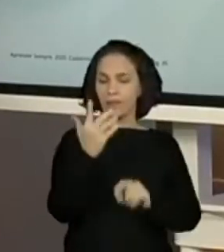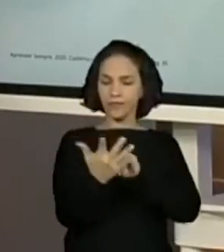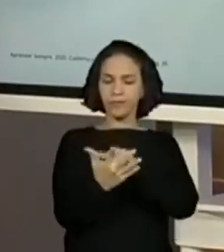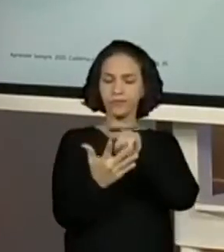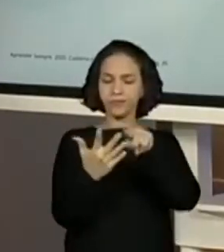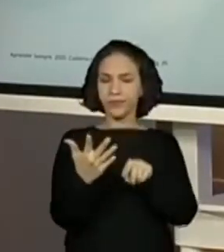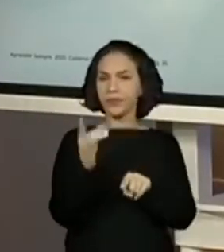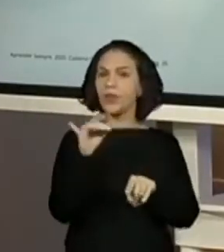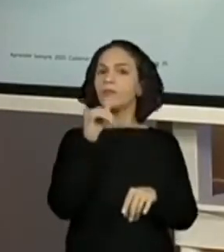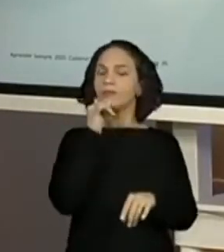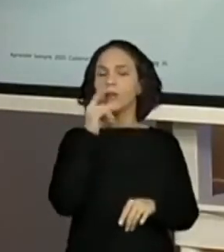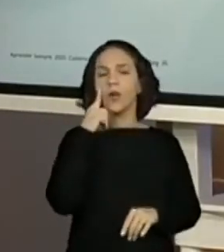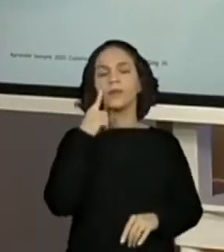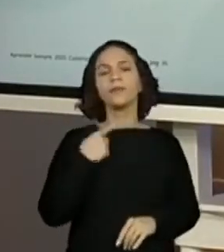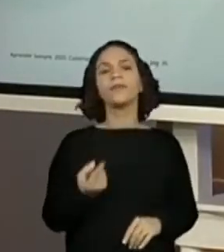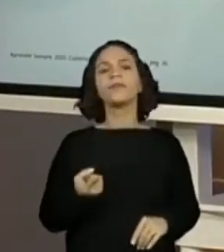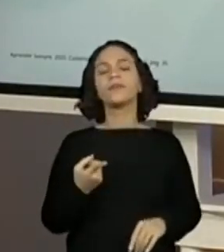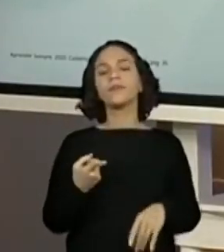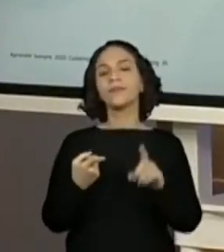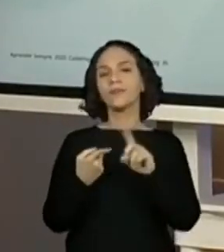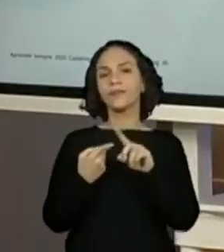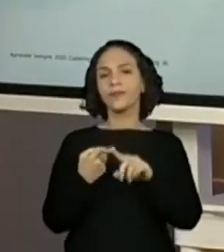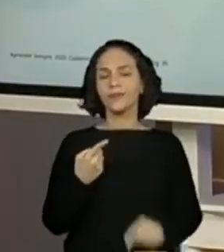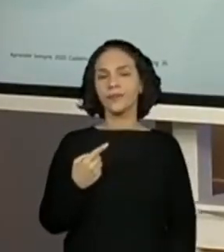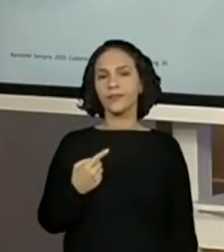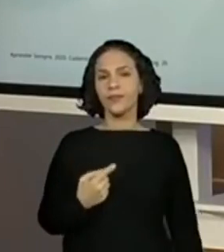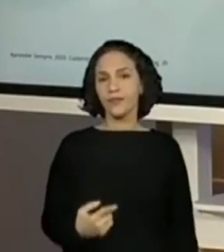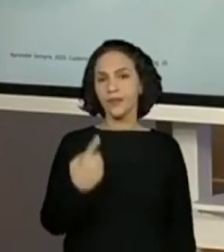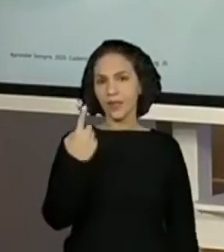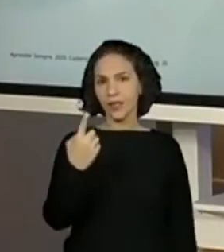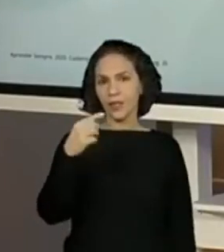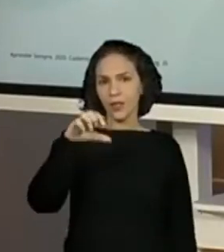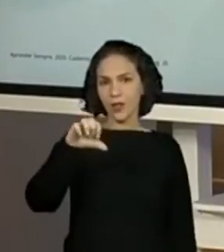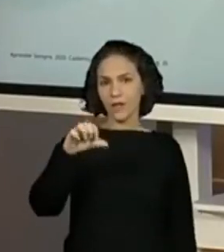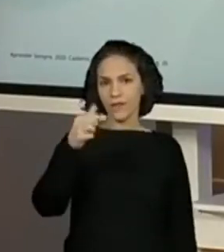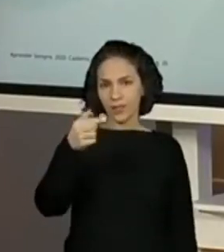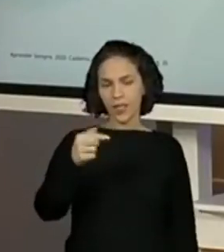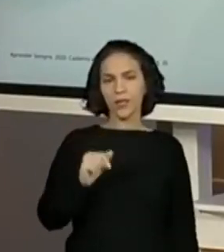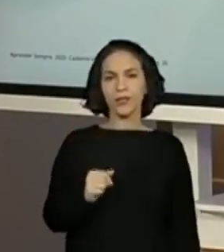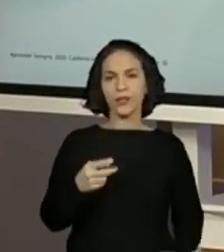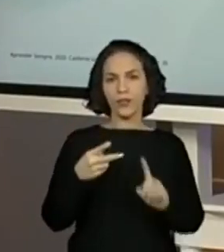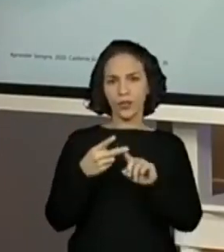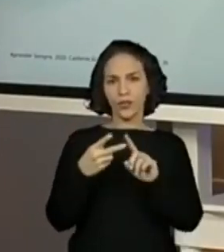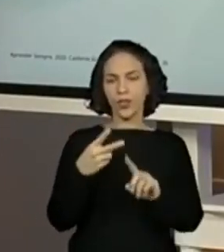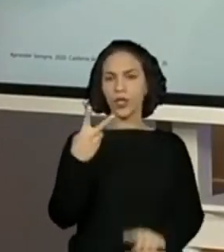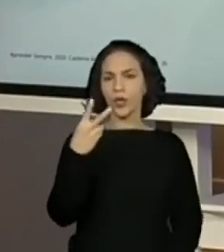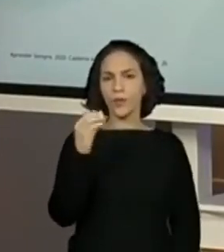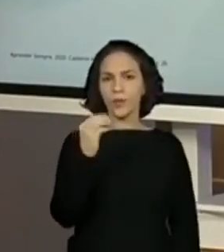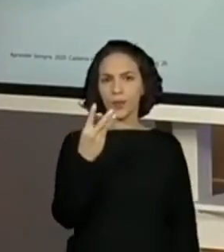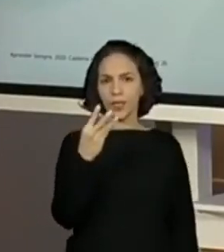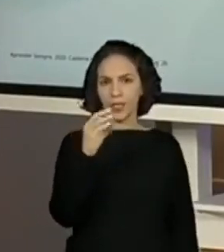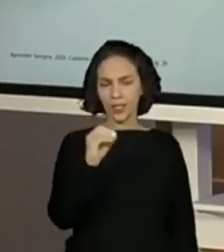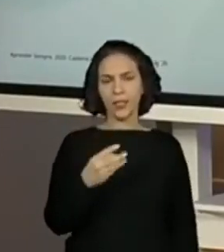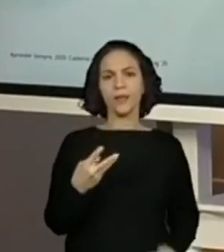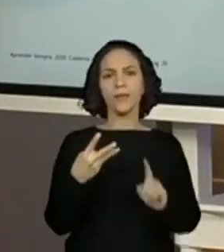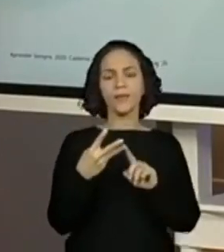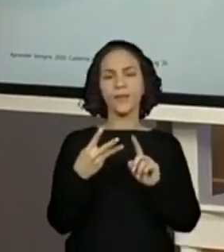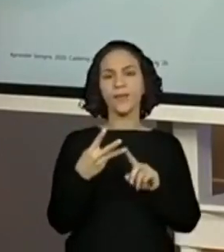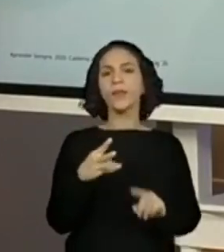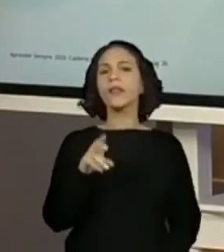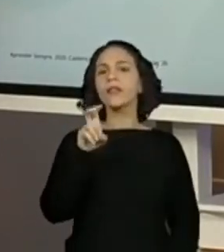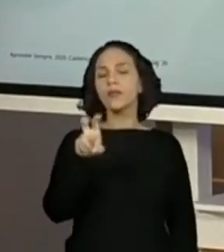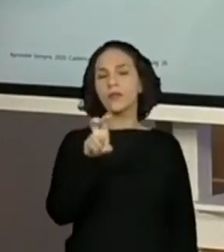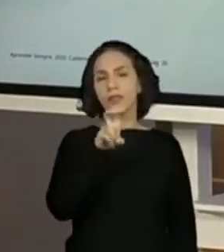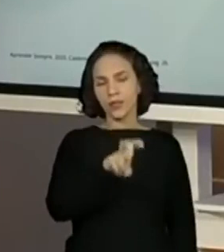passar para o próximo. Então, eu ditei 197, 2030,